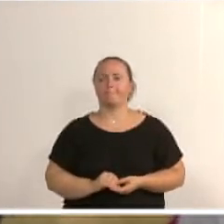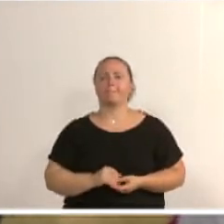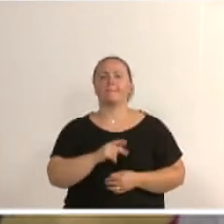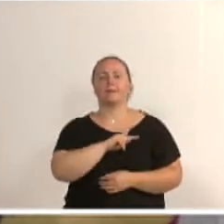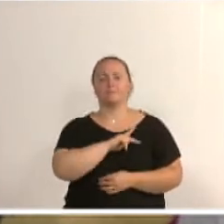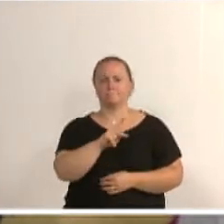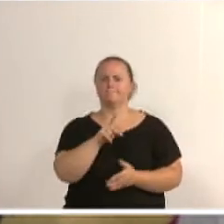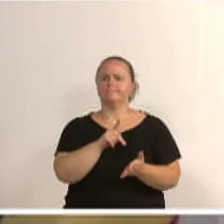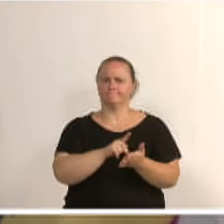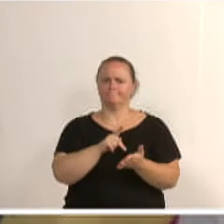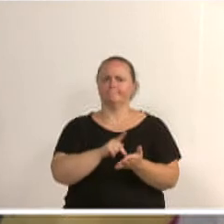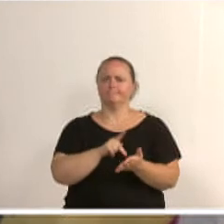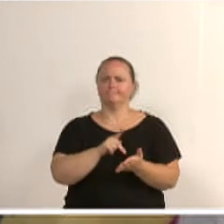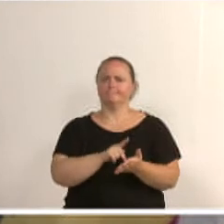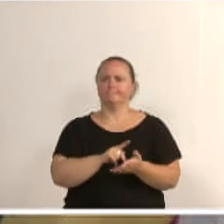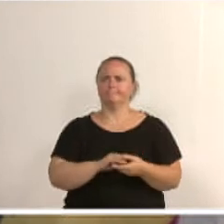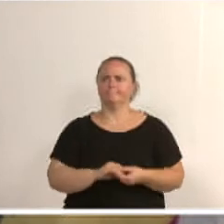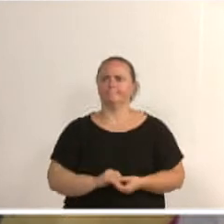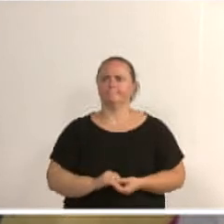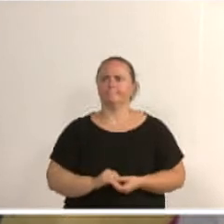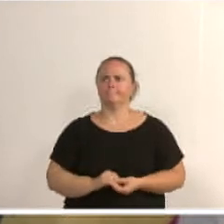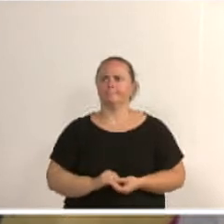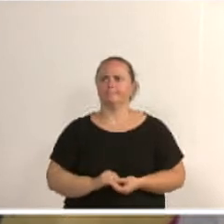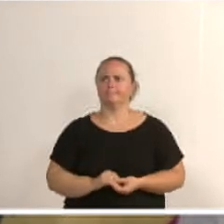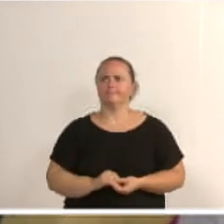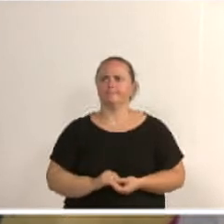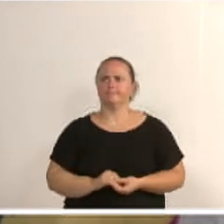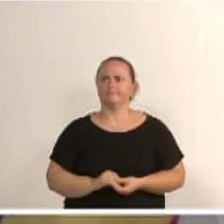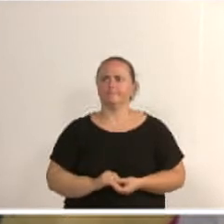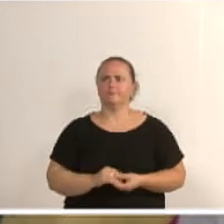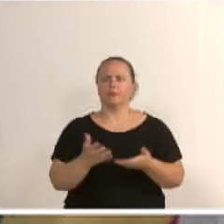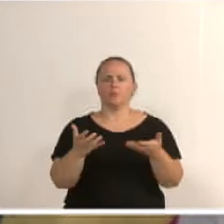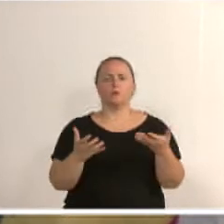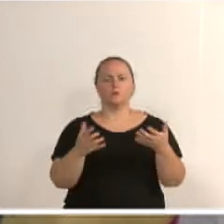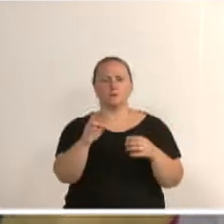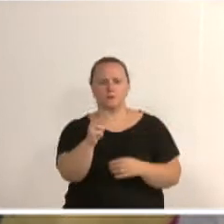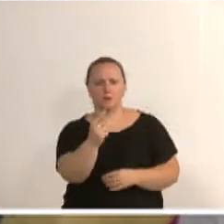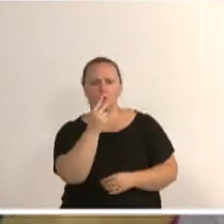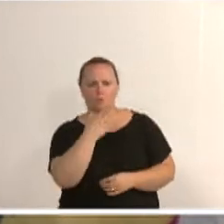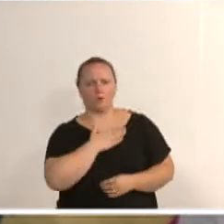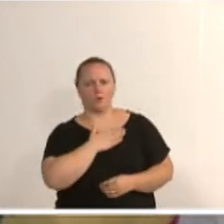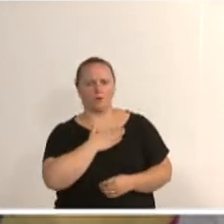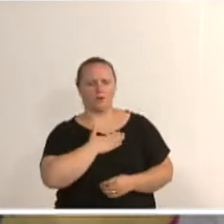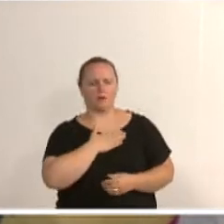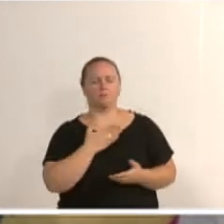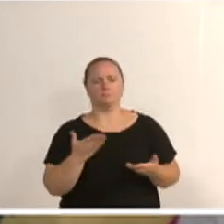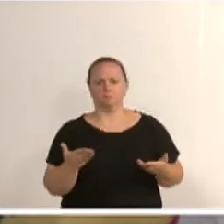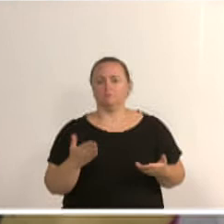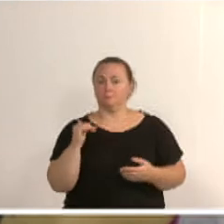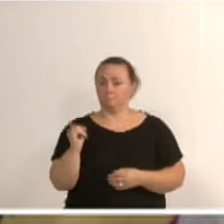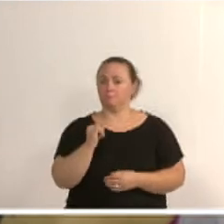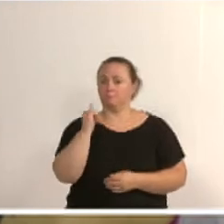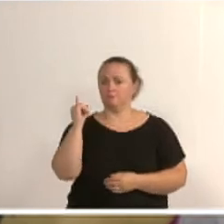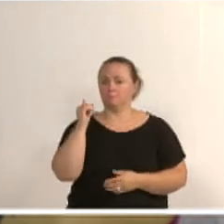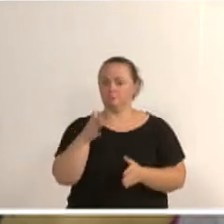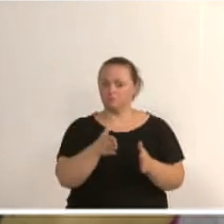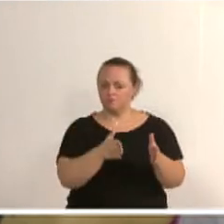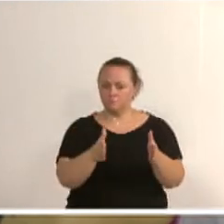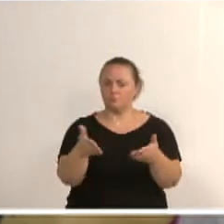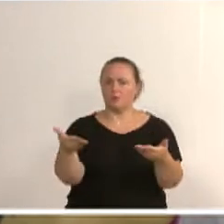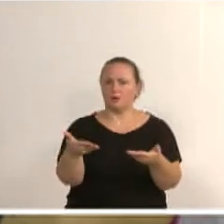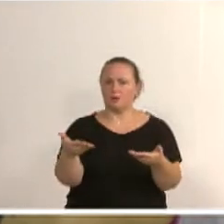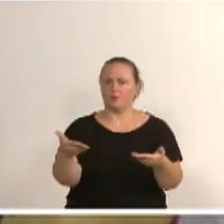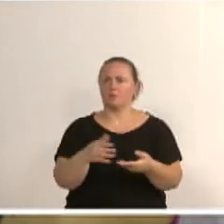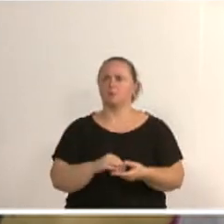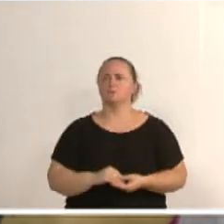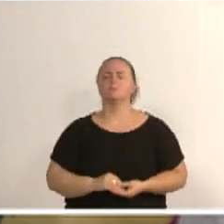de coração, gostaria que o senhor olhasse para mim, presidente, que é importante, o senhor que fez essa condução dessa pública, aonde é que